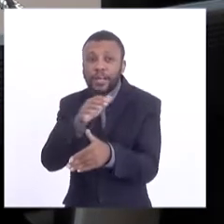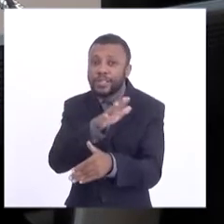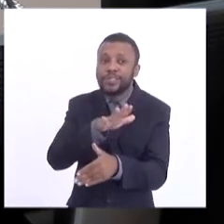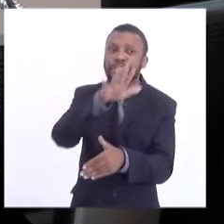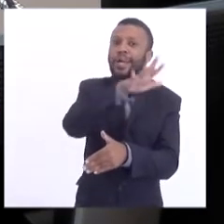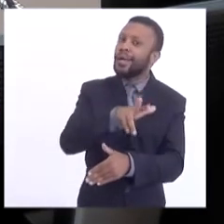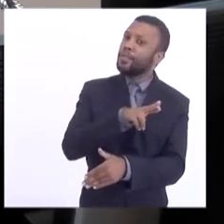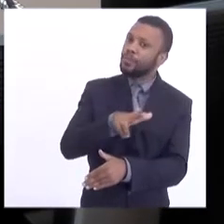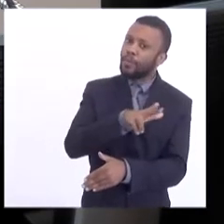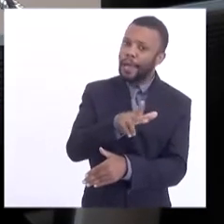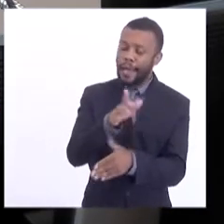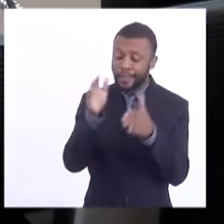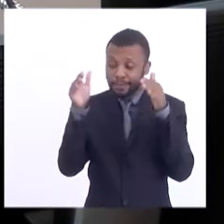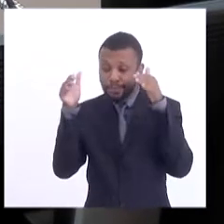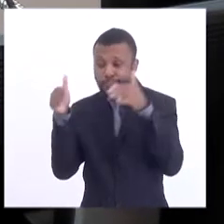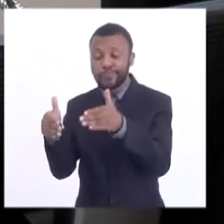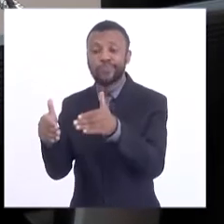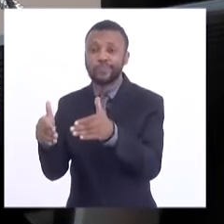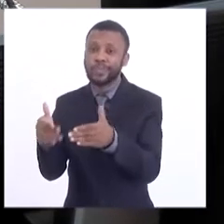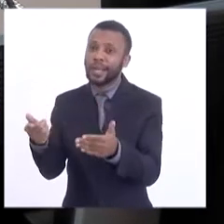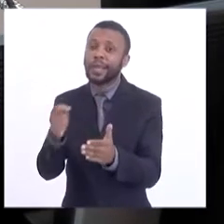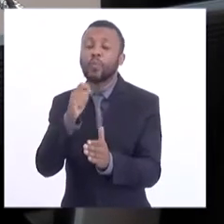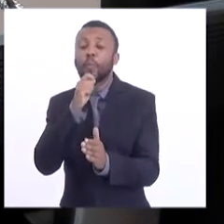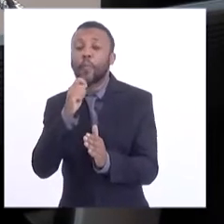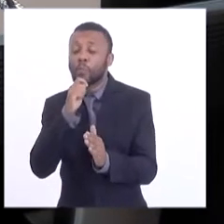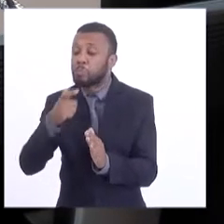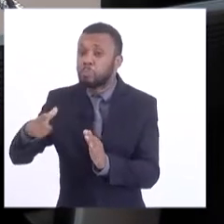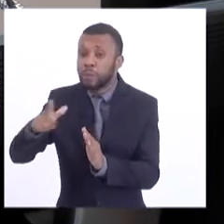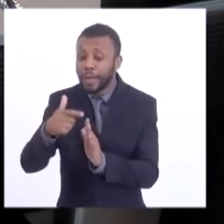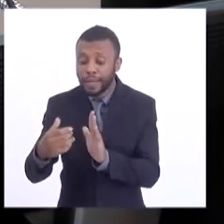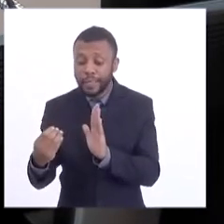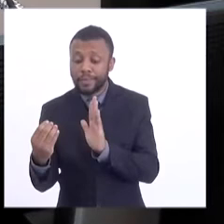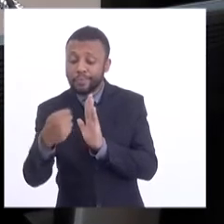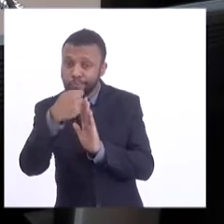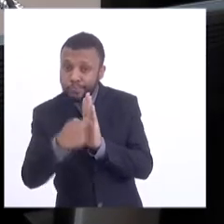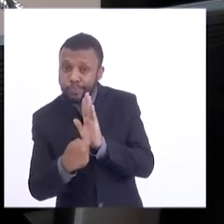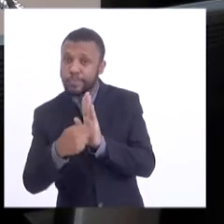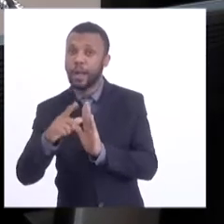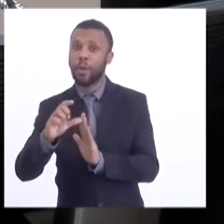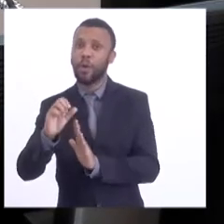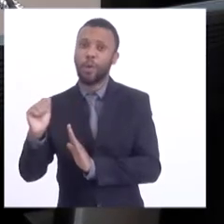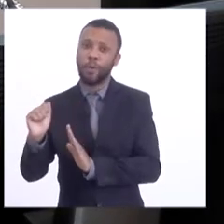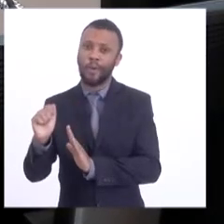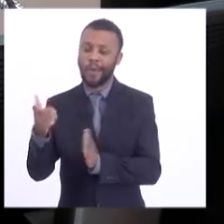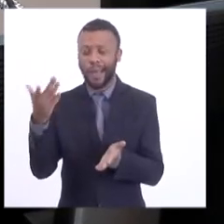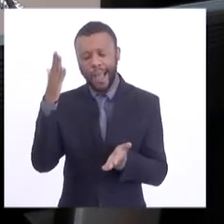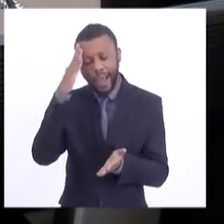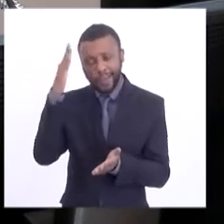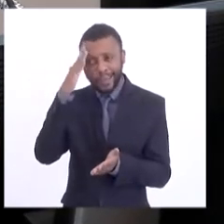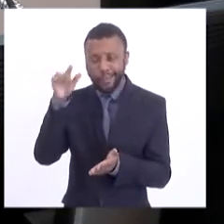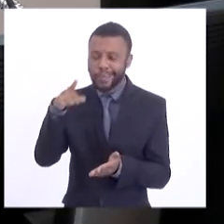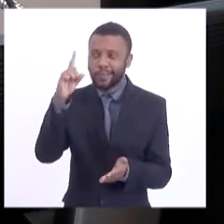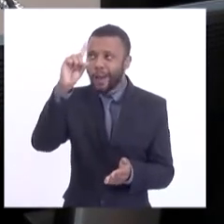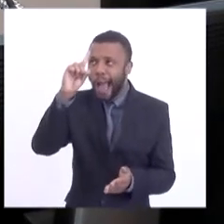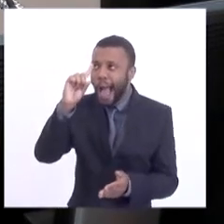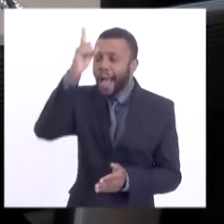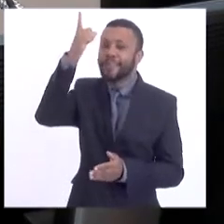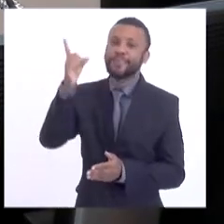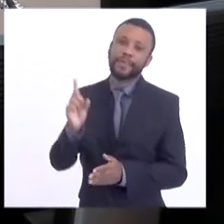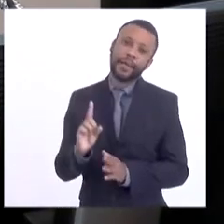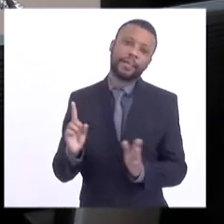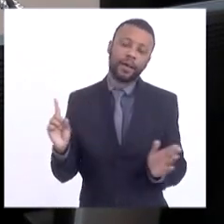na lua até postou não é adivinho não poderia ser só não poderia saber quando o senhor fez o Alô a lá em